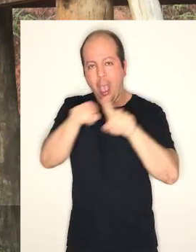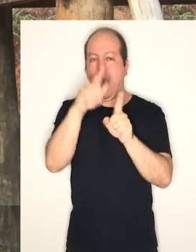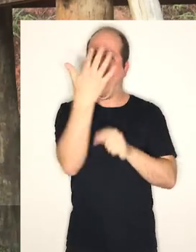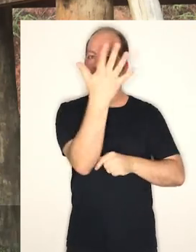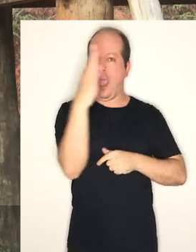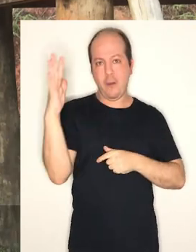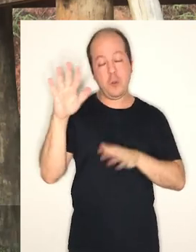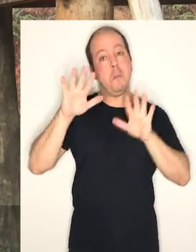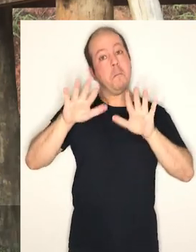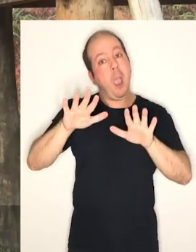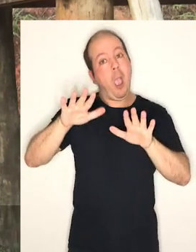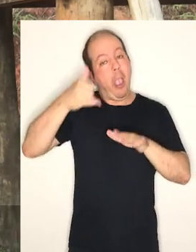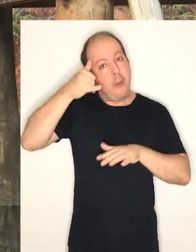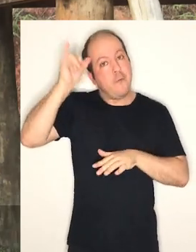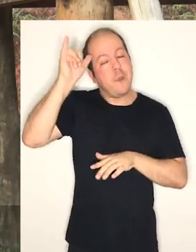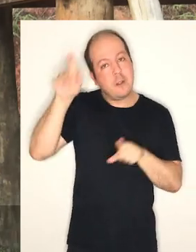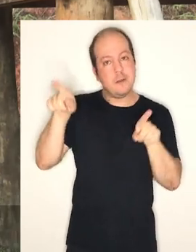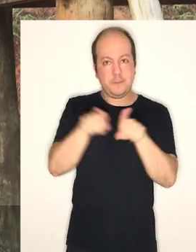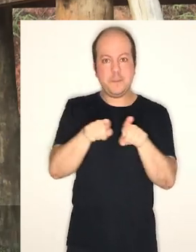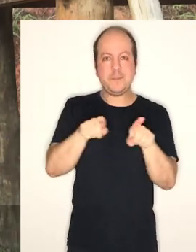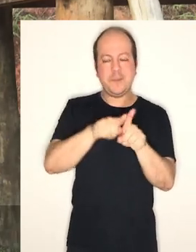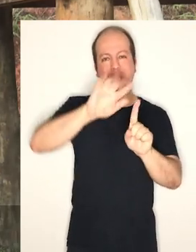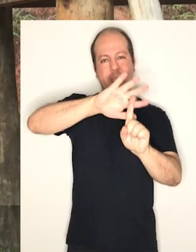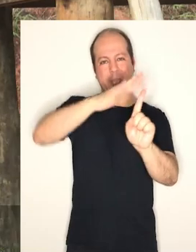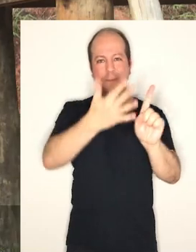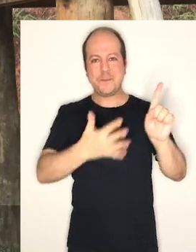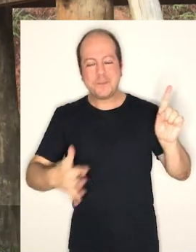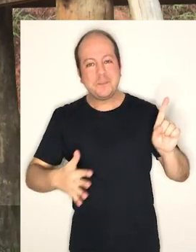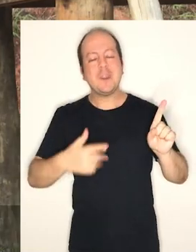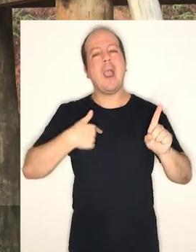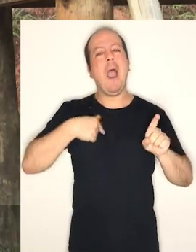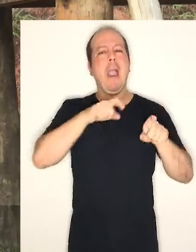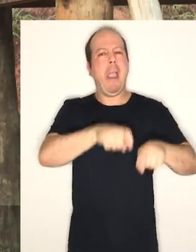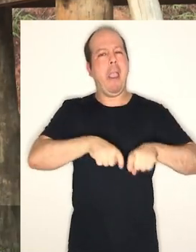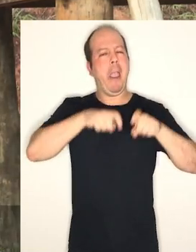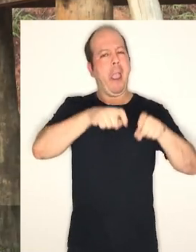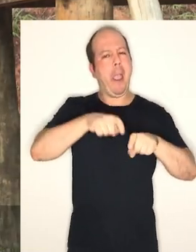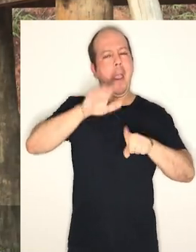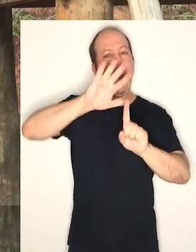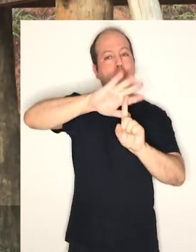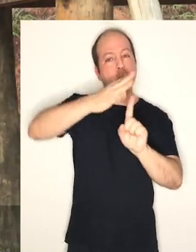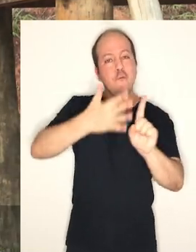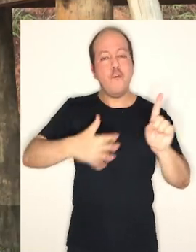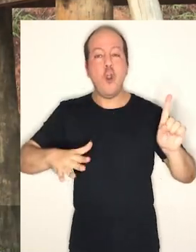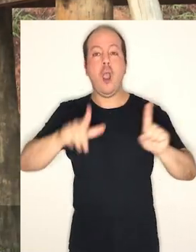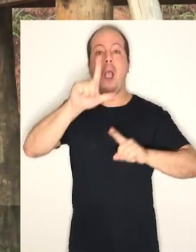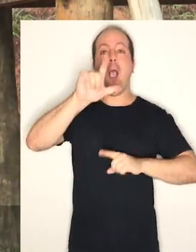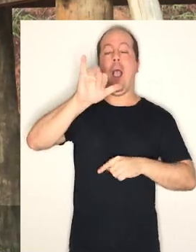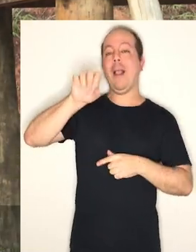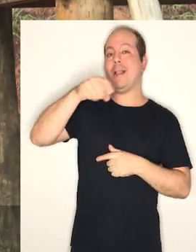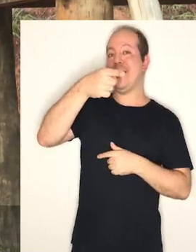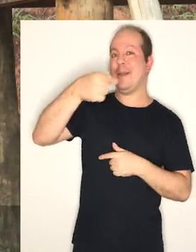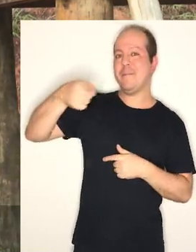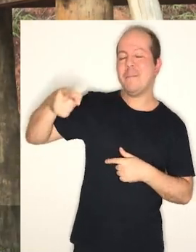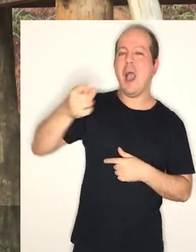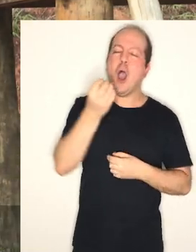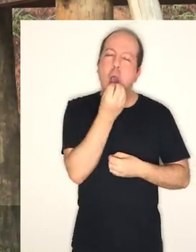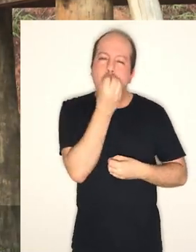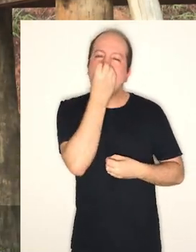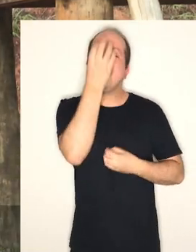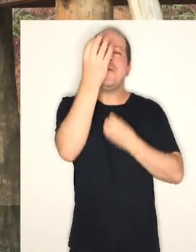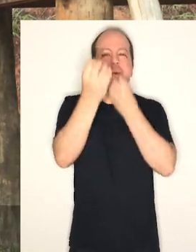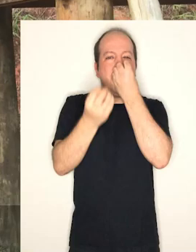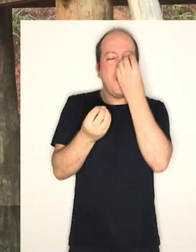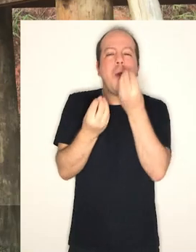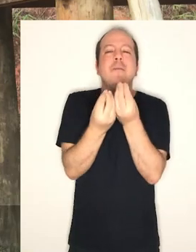não é tão bom para o meio ambiente. E o caipira esperto como é, pegava a folha de limão, a